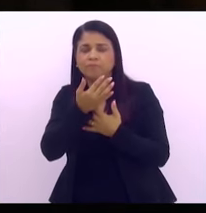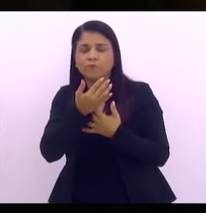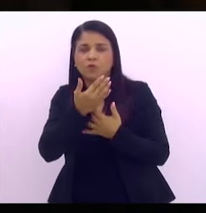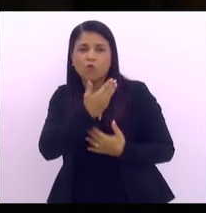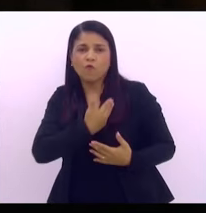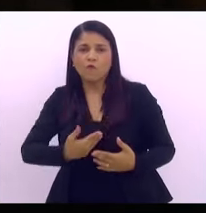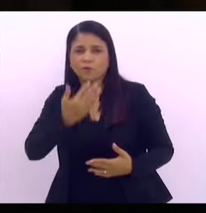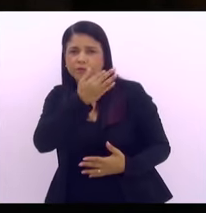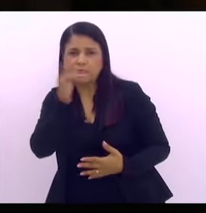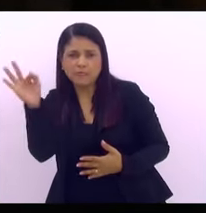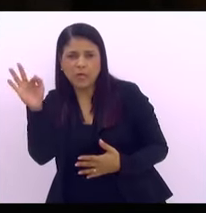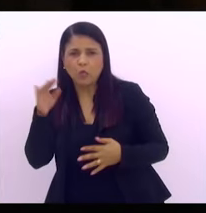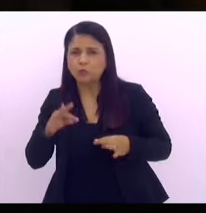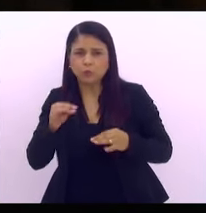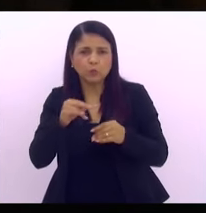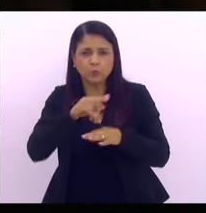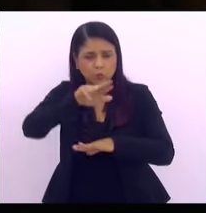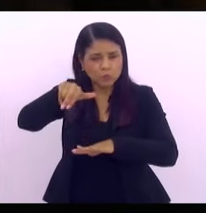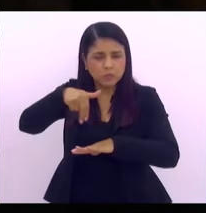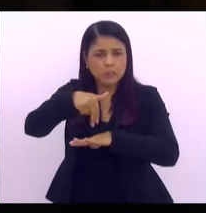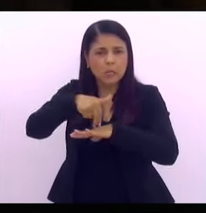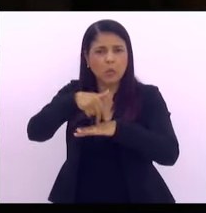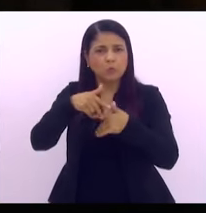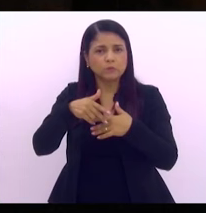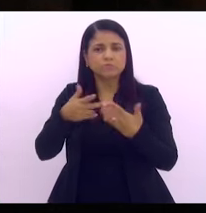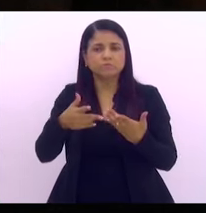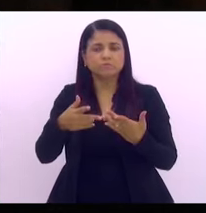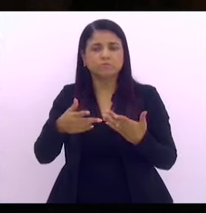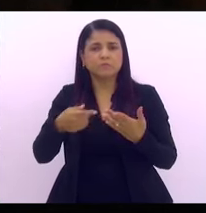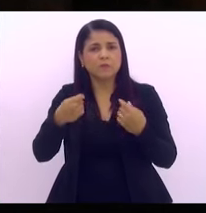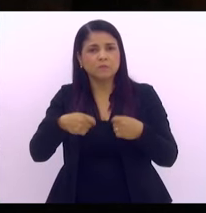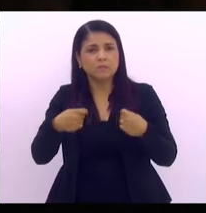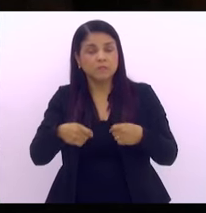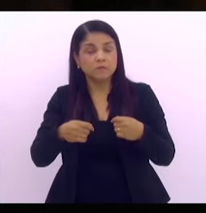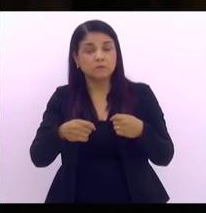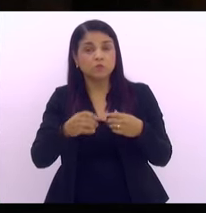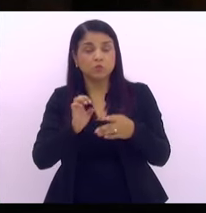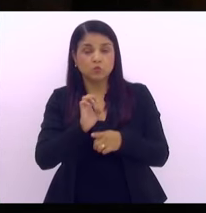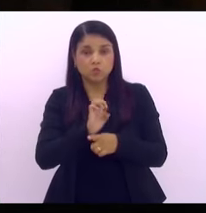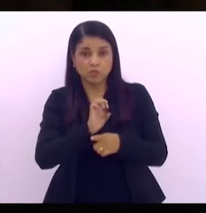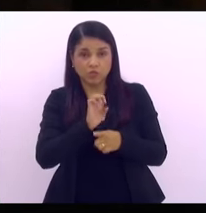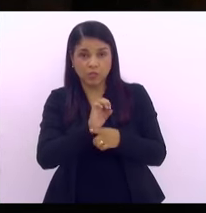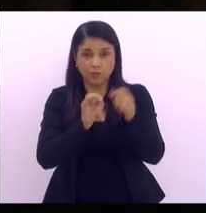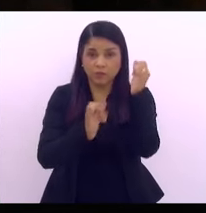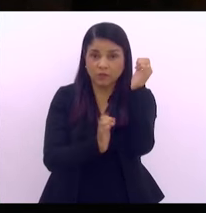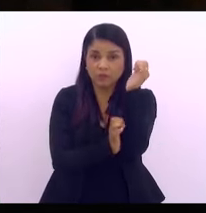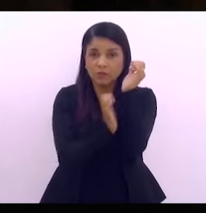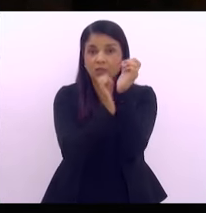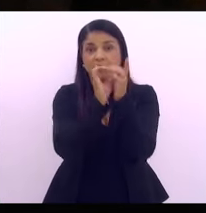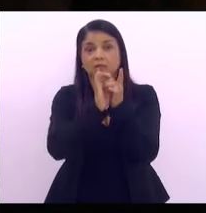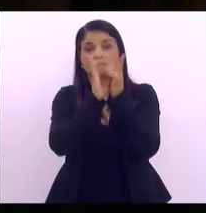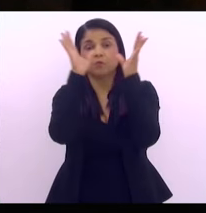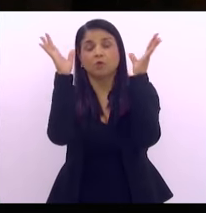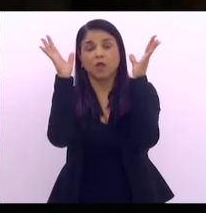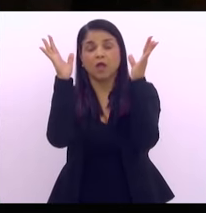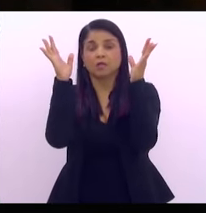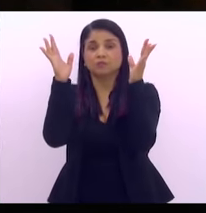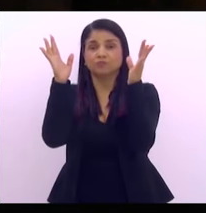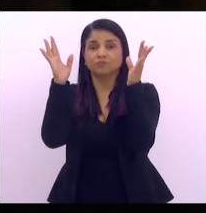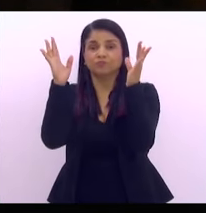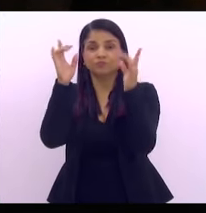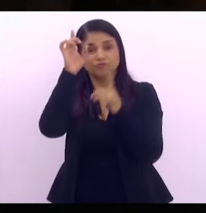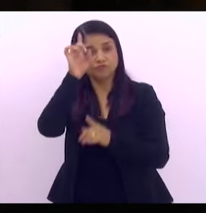direção, de dizer, queremos um Estado democrático de direito, e no Estado democrático de